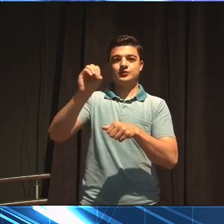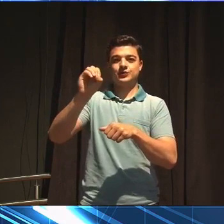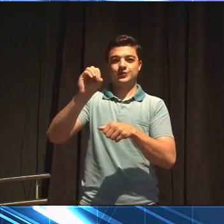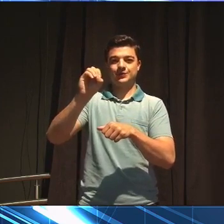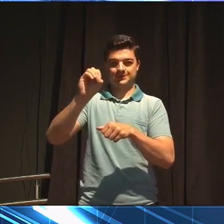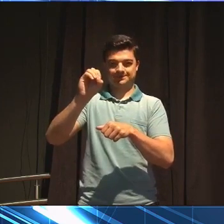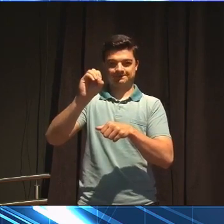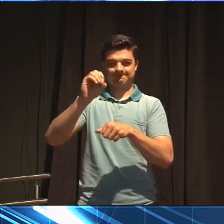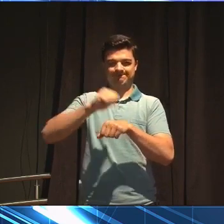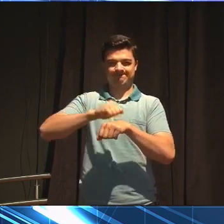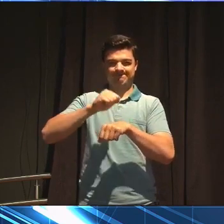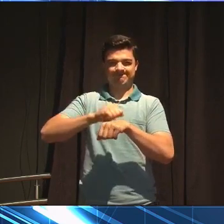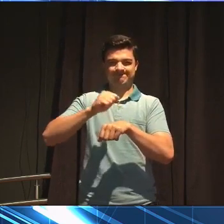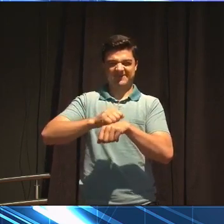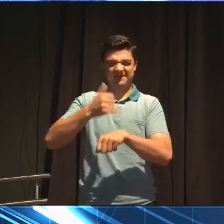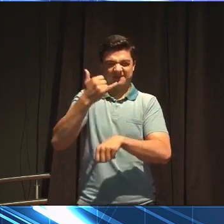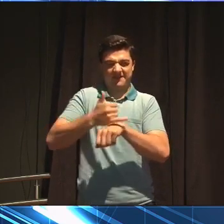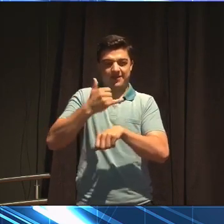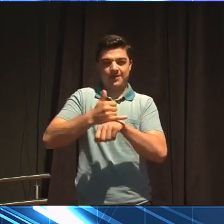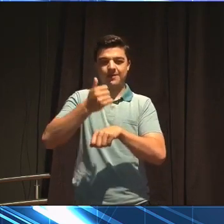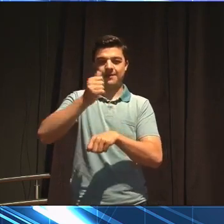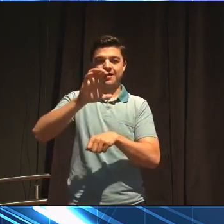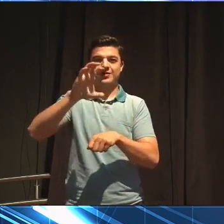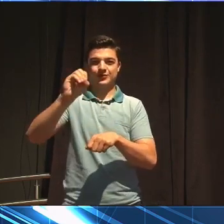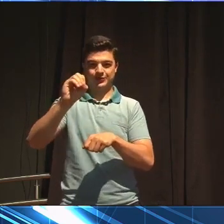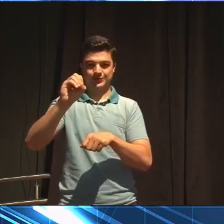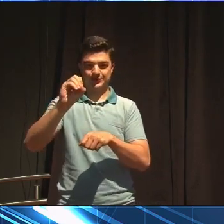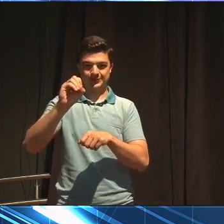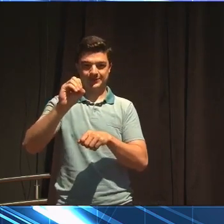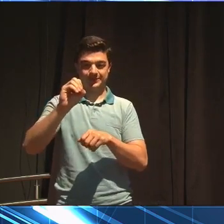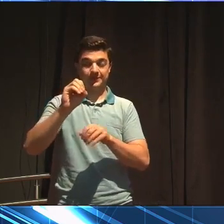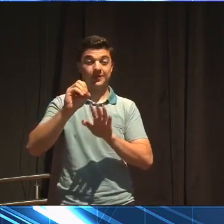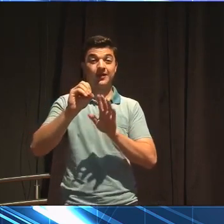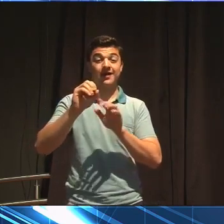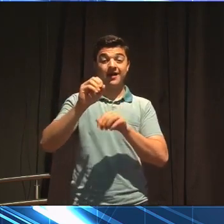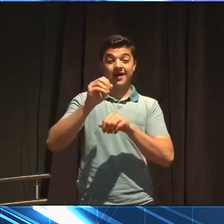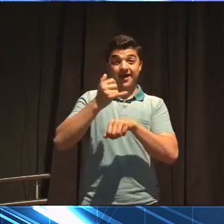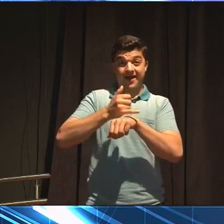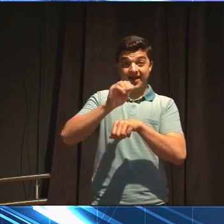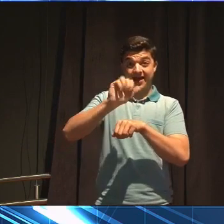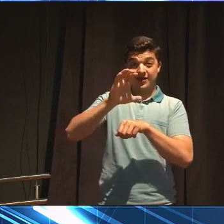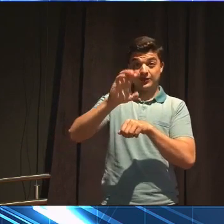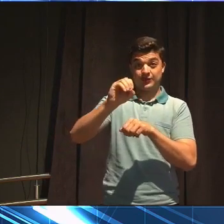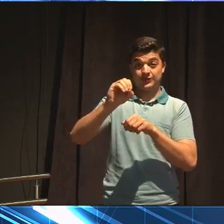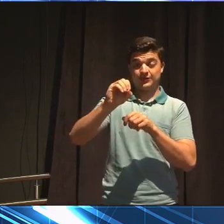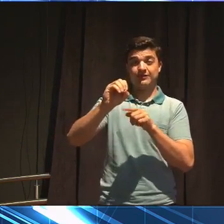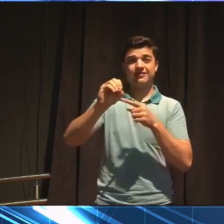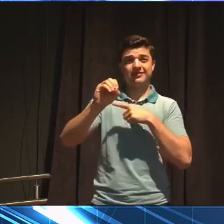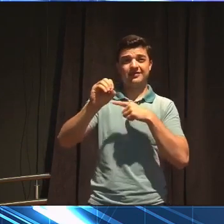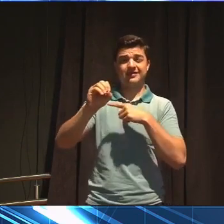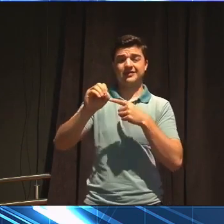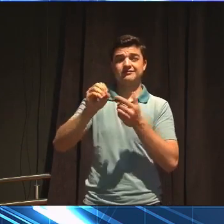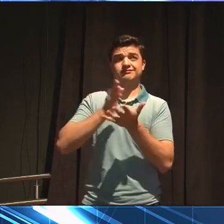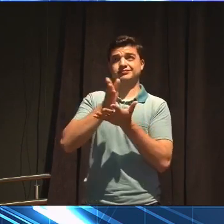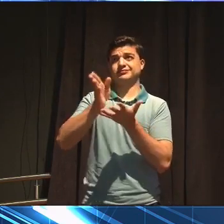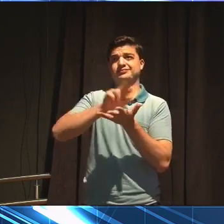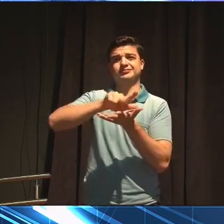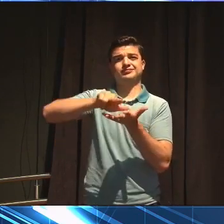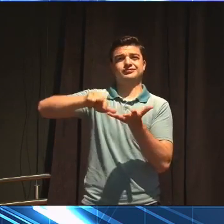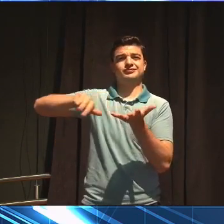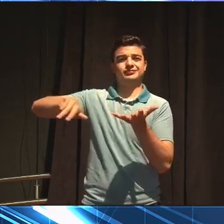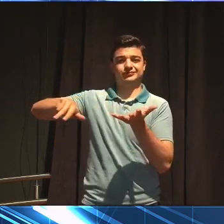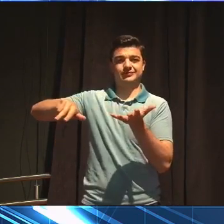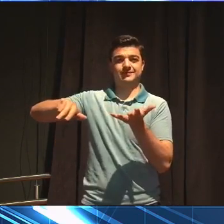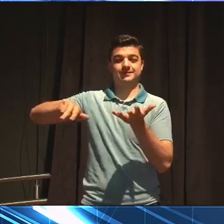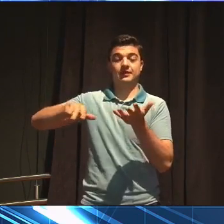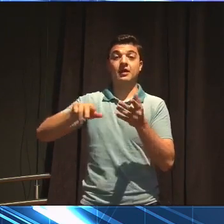inoxidável? Tem 1 milhão de aços por aí, gente, é desenvolvimento tecnológico na área de ciências e materiais o tempo todo.